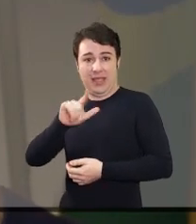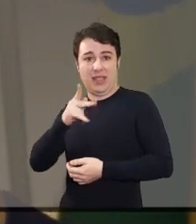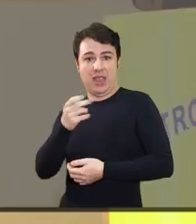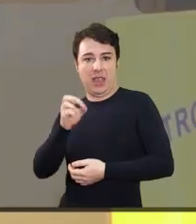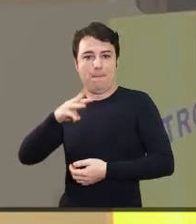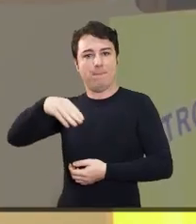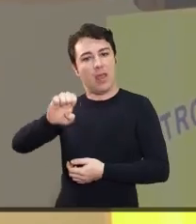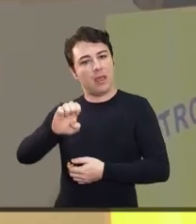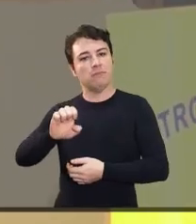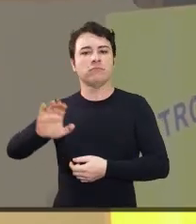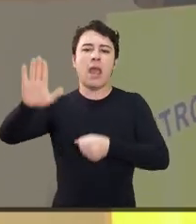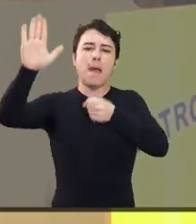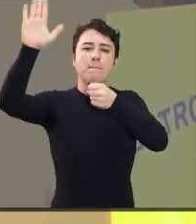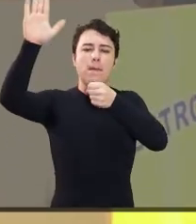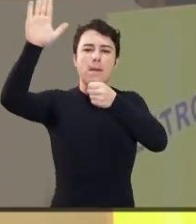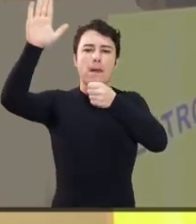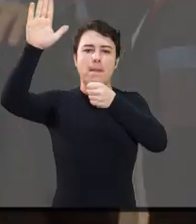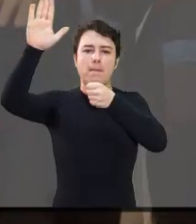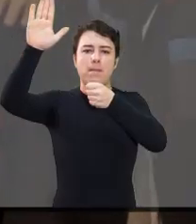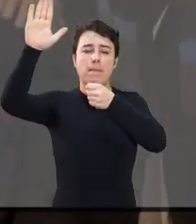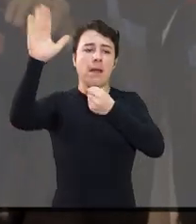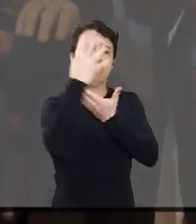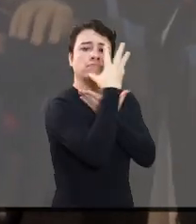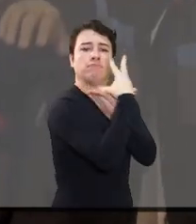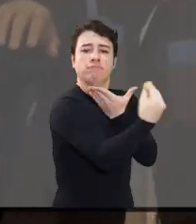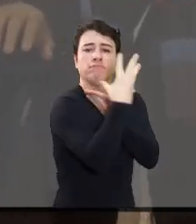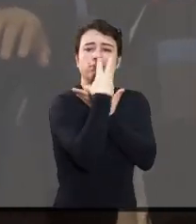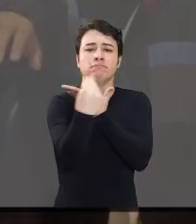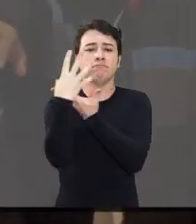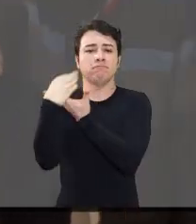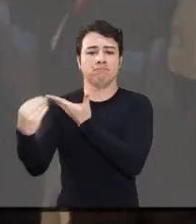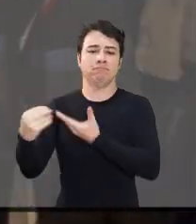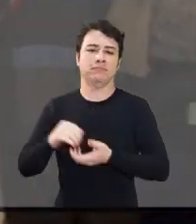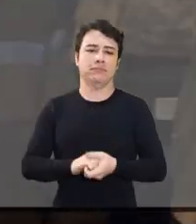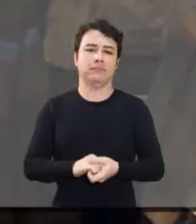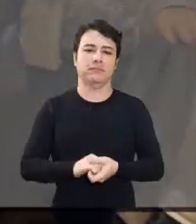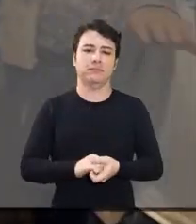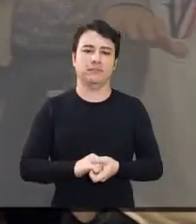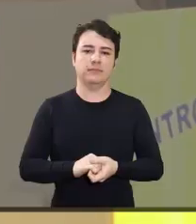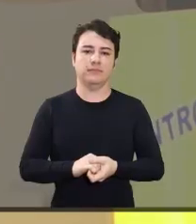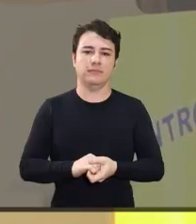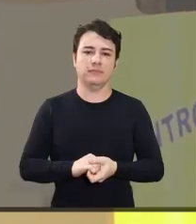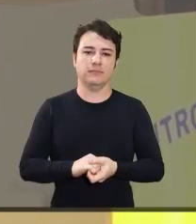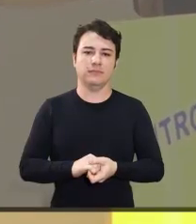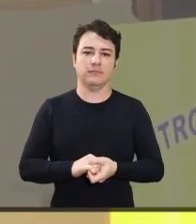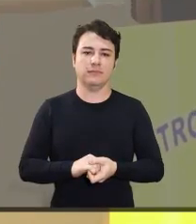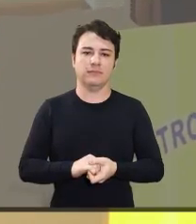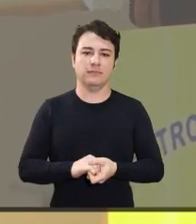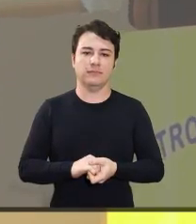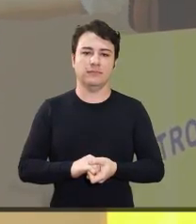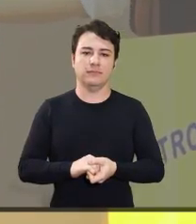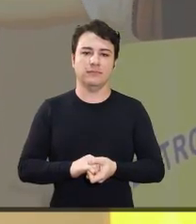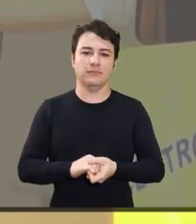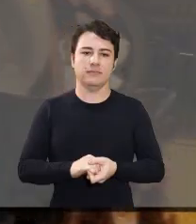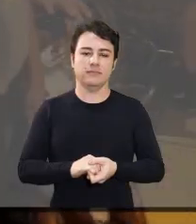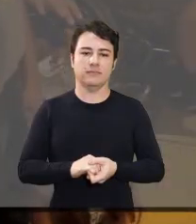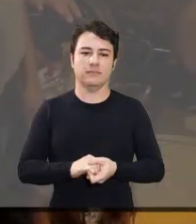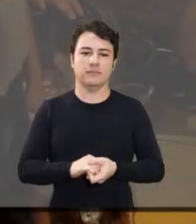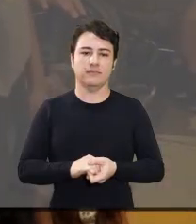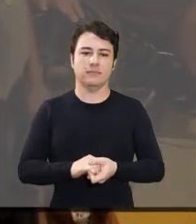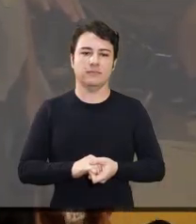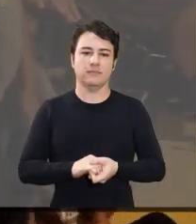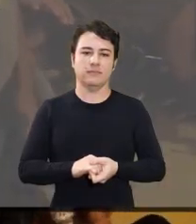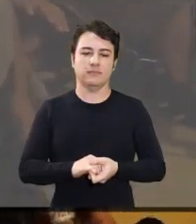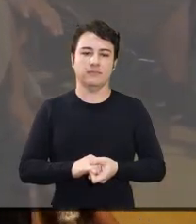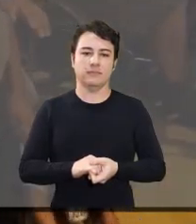gostaram. Guilherme representou todos os estudantes no juramento do PROERD. Prometo aos meus pais ficar